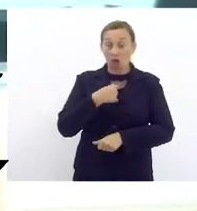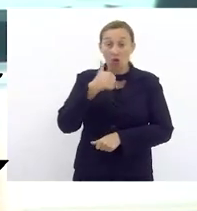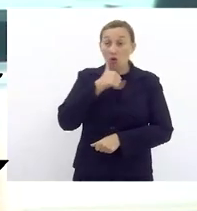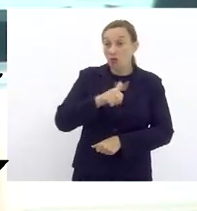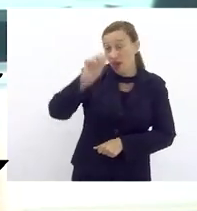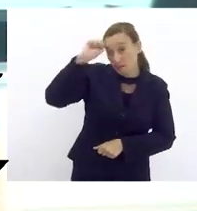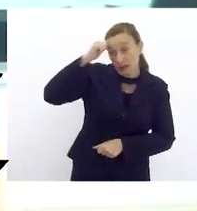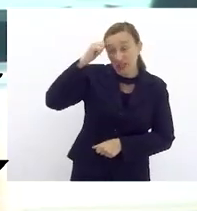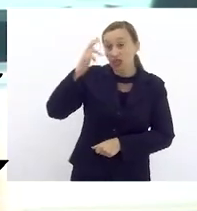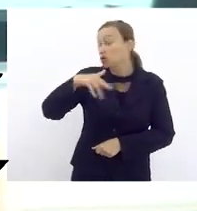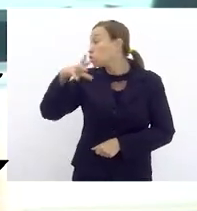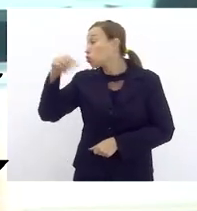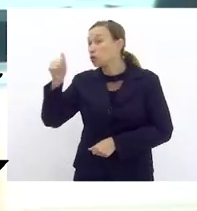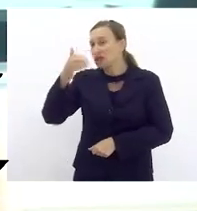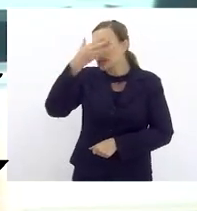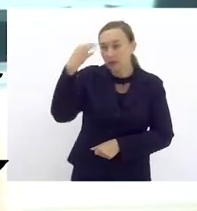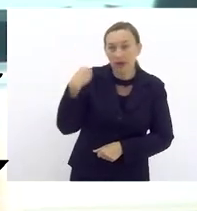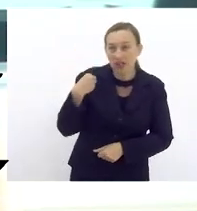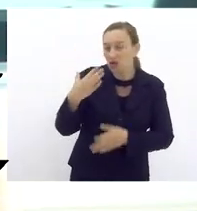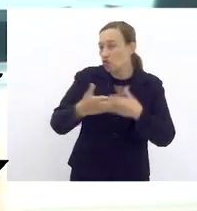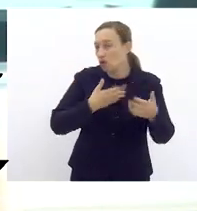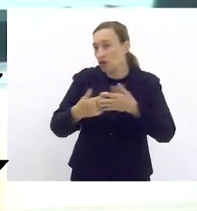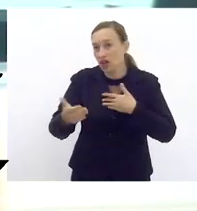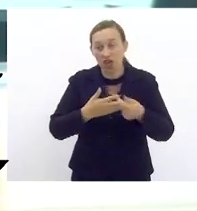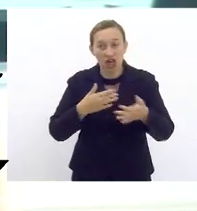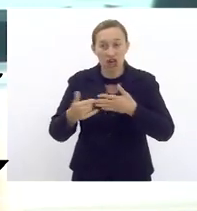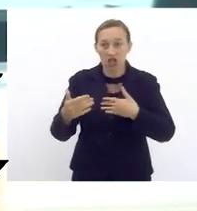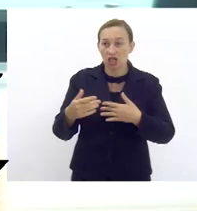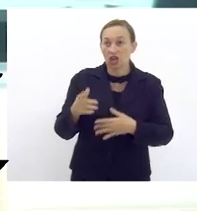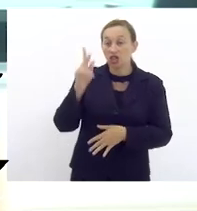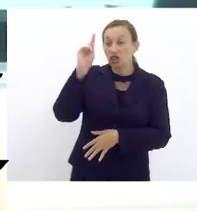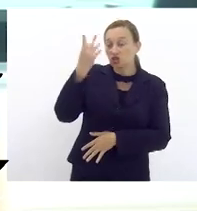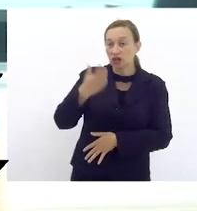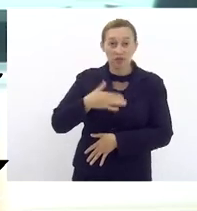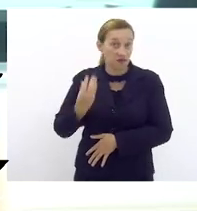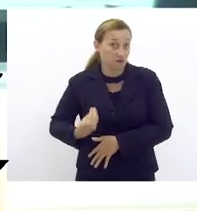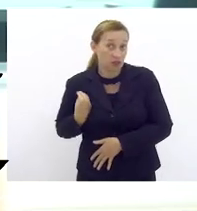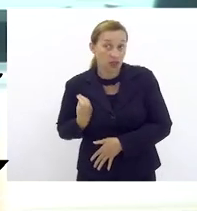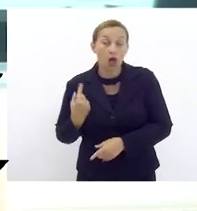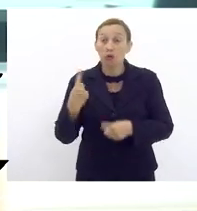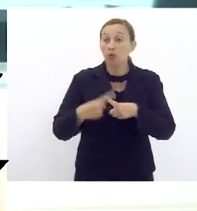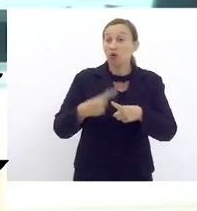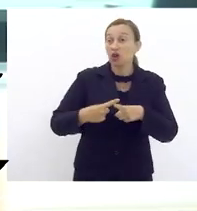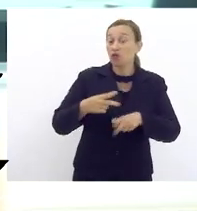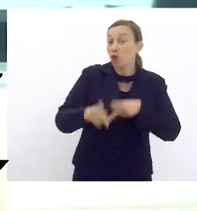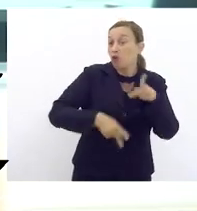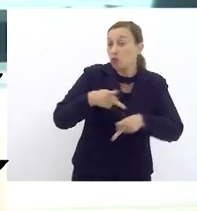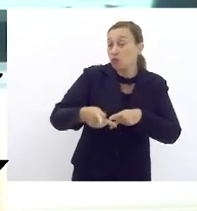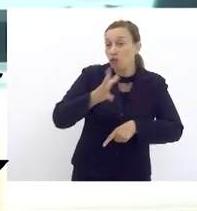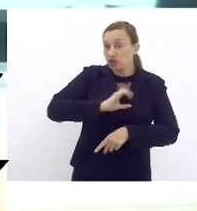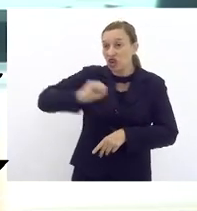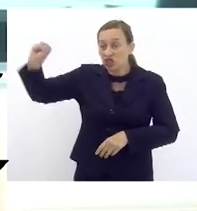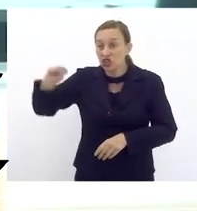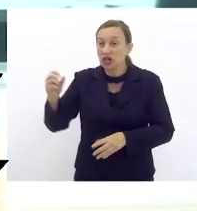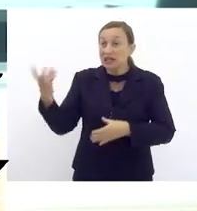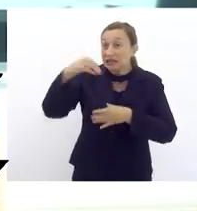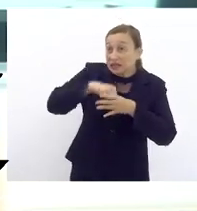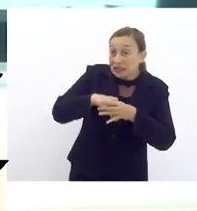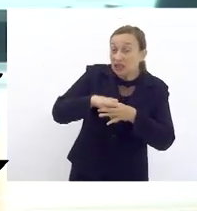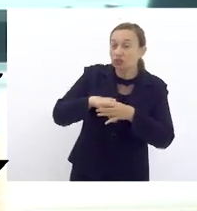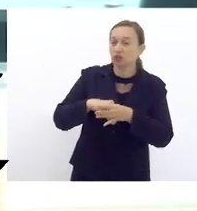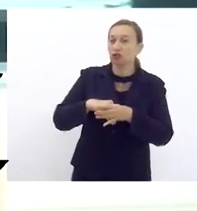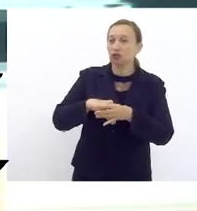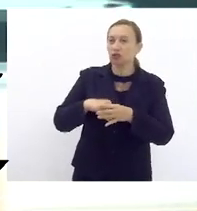mulher preta jamais saberia qualquer coisa sobre mim porque foi o povo de axé dentro dessa religião que